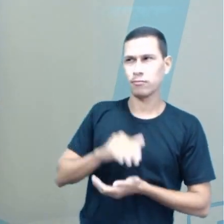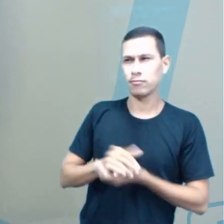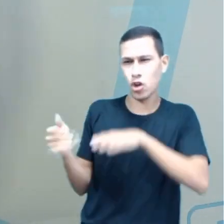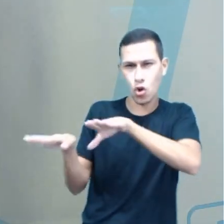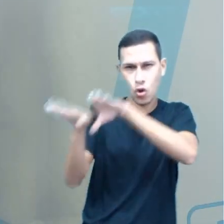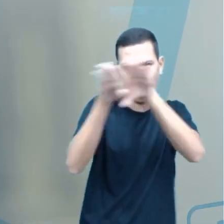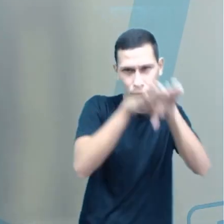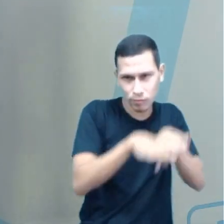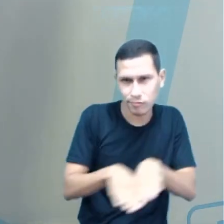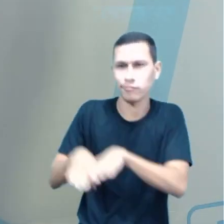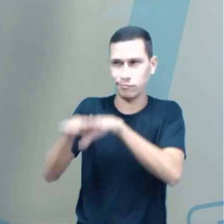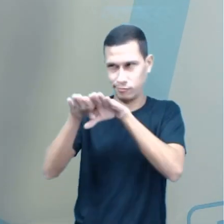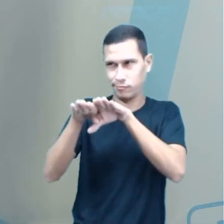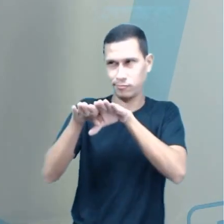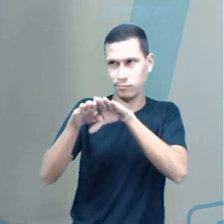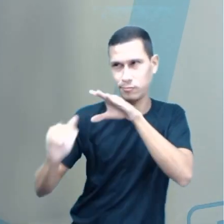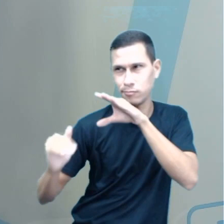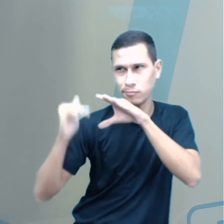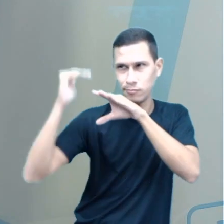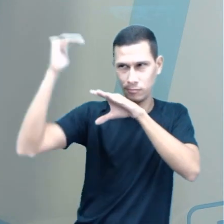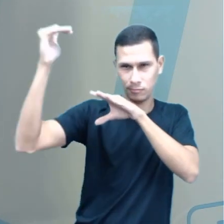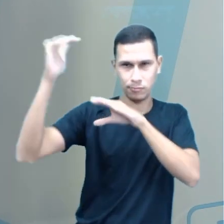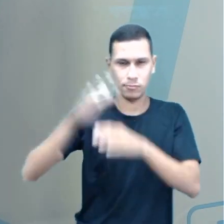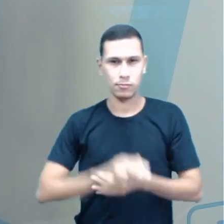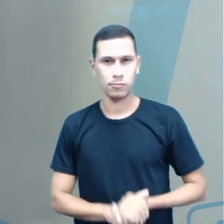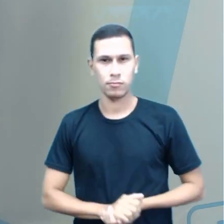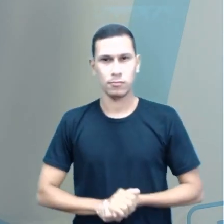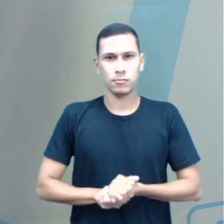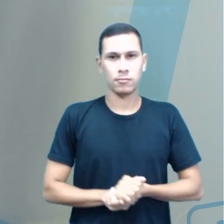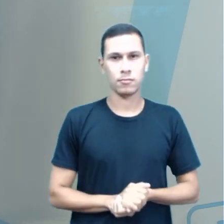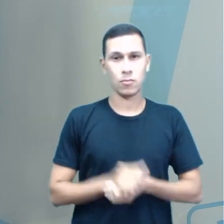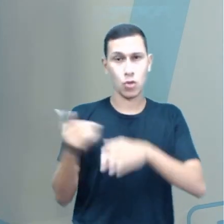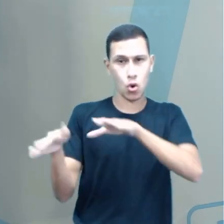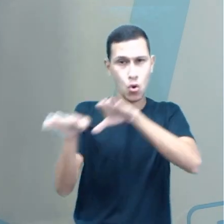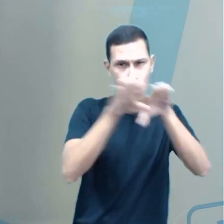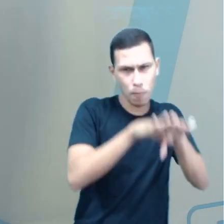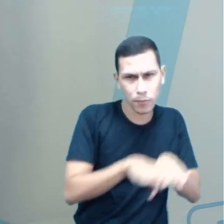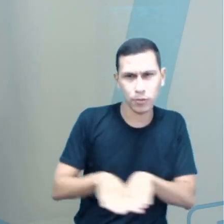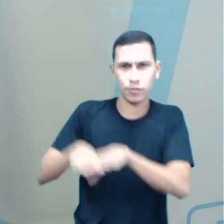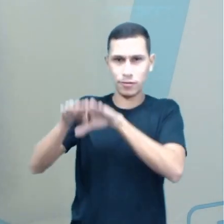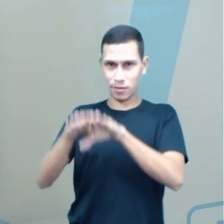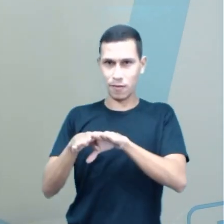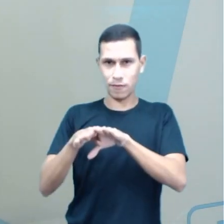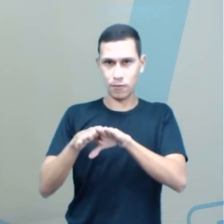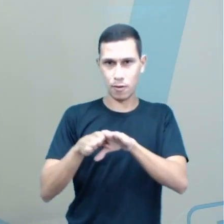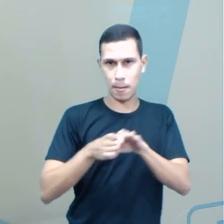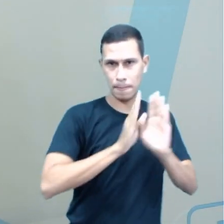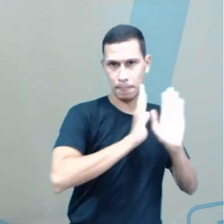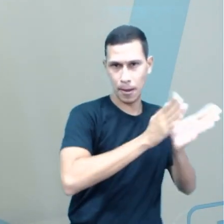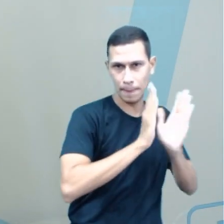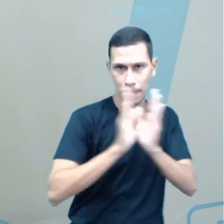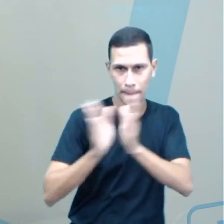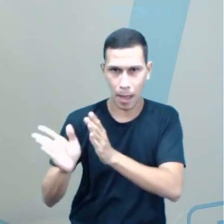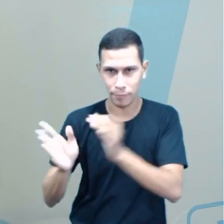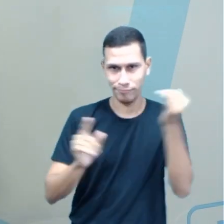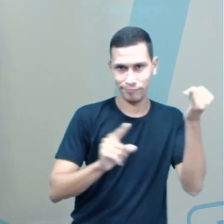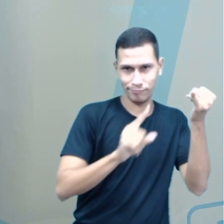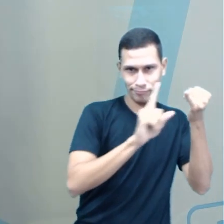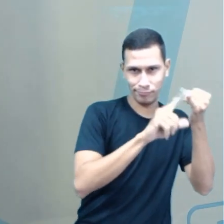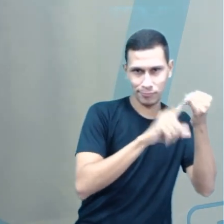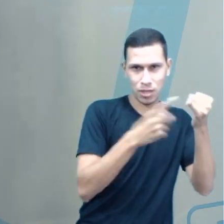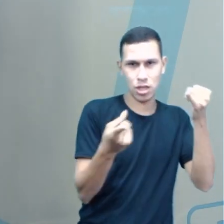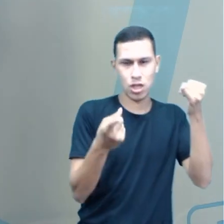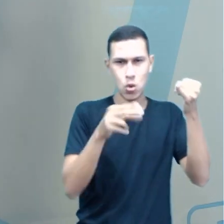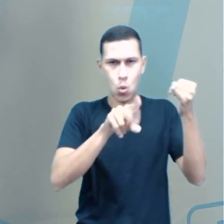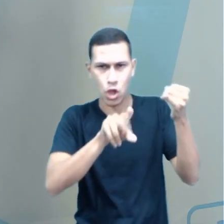Comparative degree. O grau comparativo, ele pode ser dividido, né, em comparativo de igualdade, comparativo